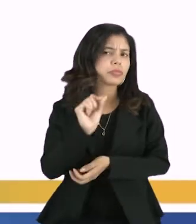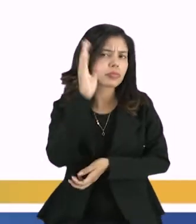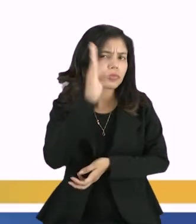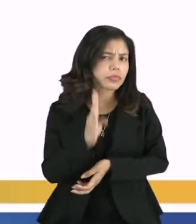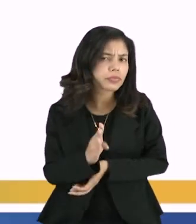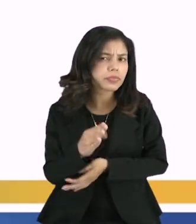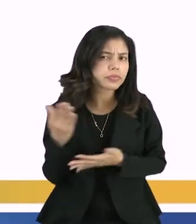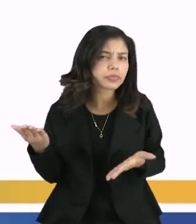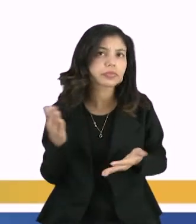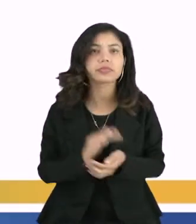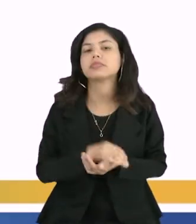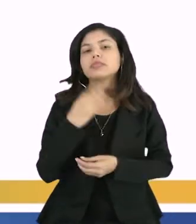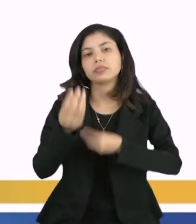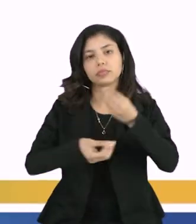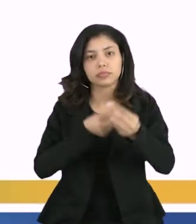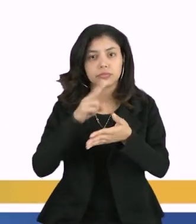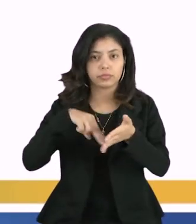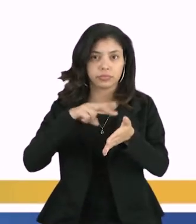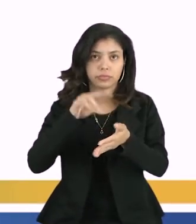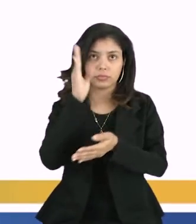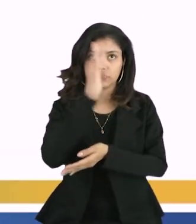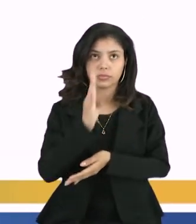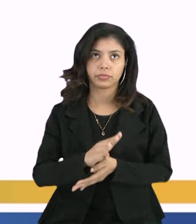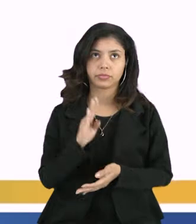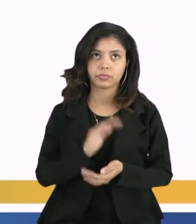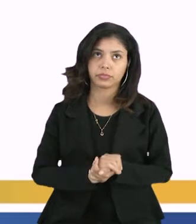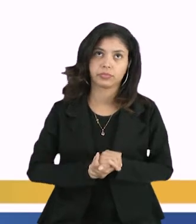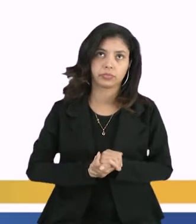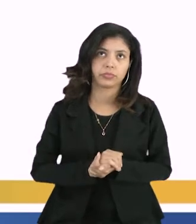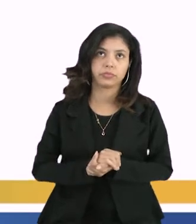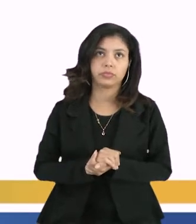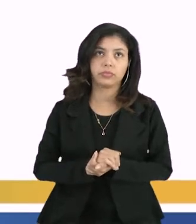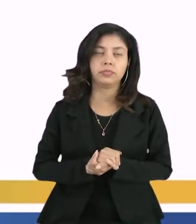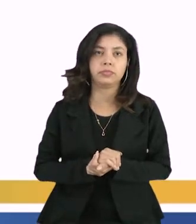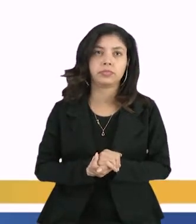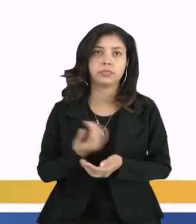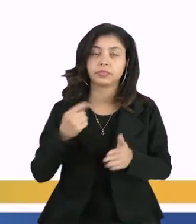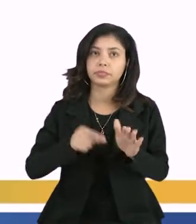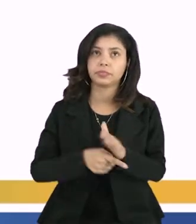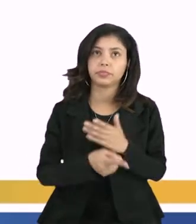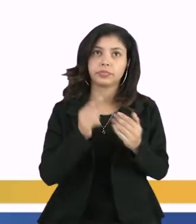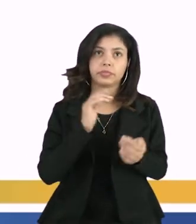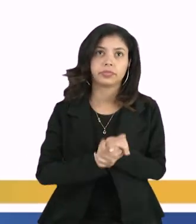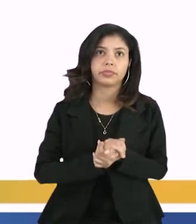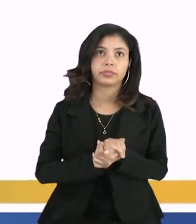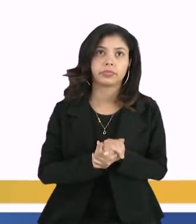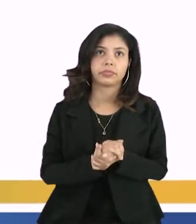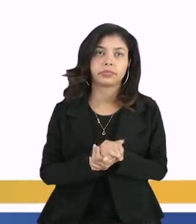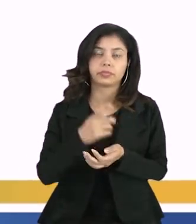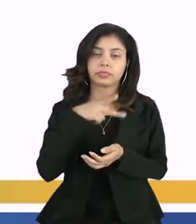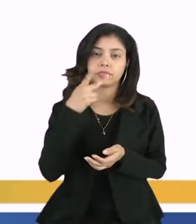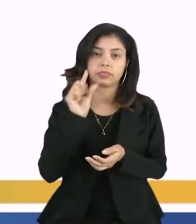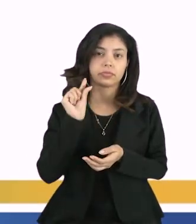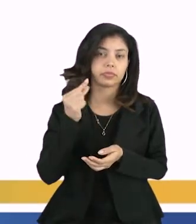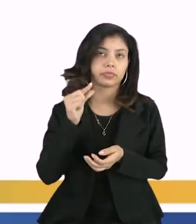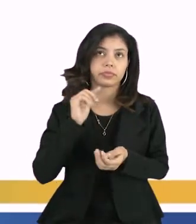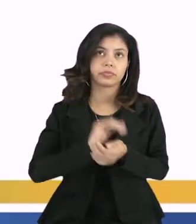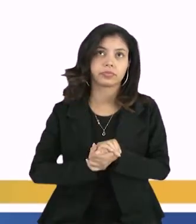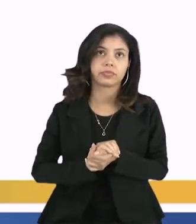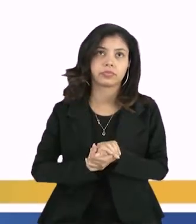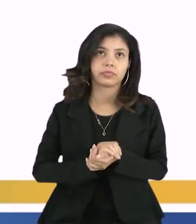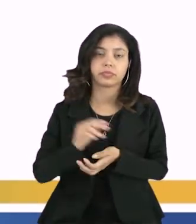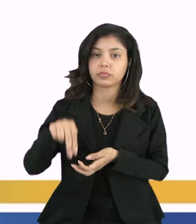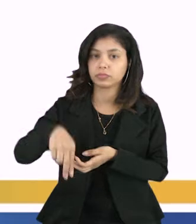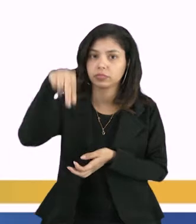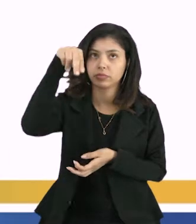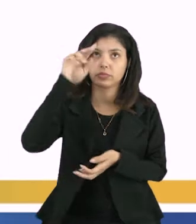no Brasil, né? Como que é a dança no Brasil? Nós temos dentro do Brasil, nós vamos falar um pouquinho sobre a